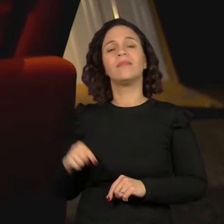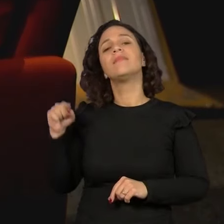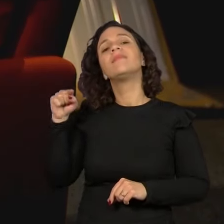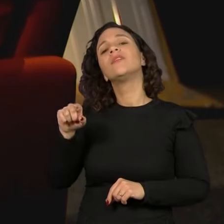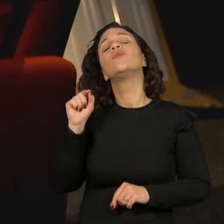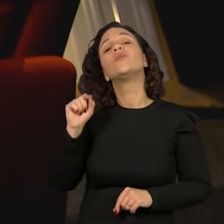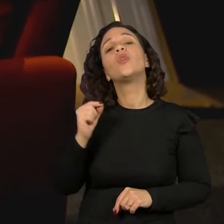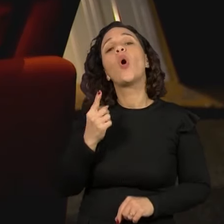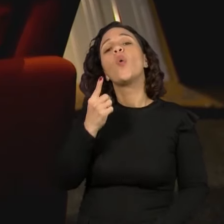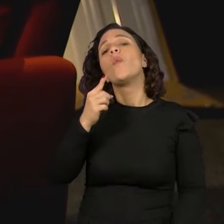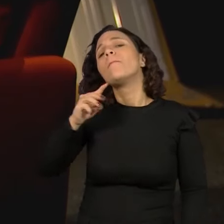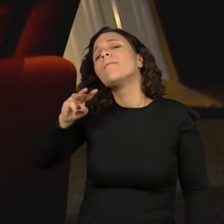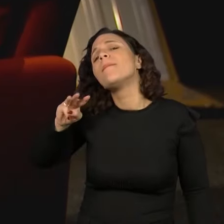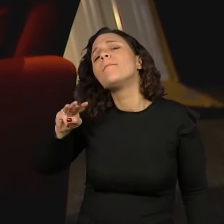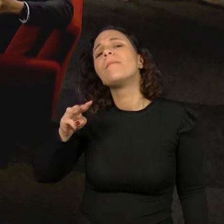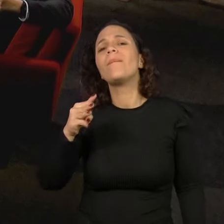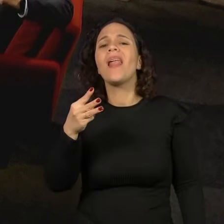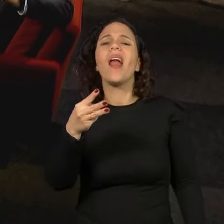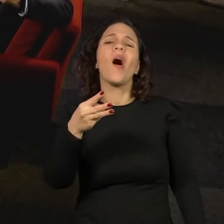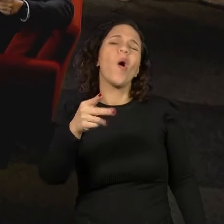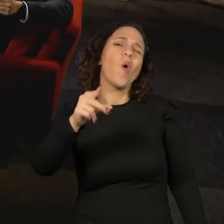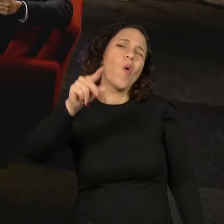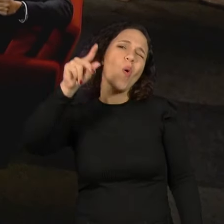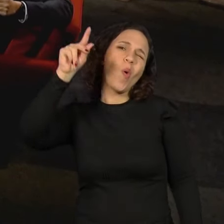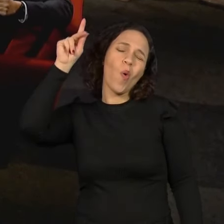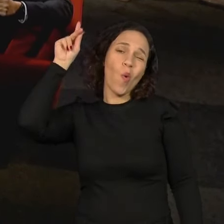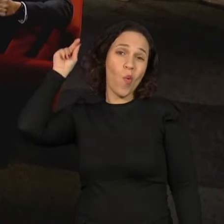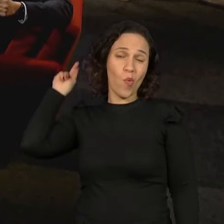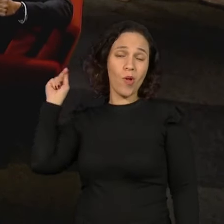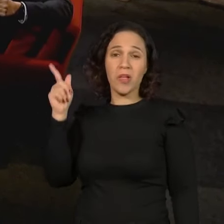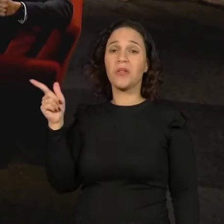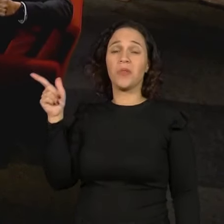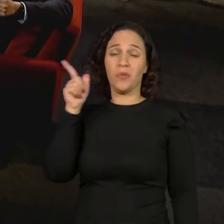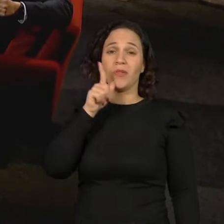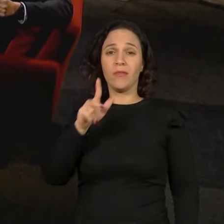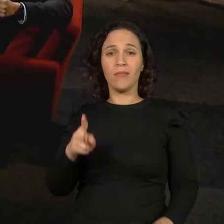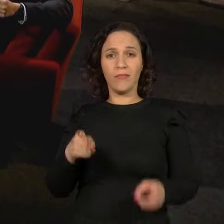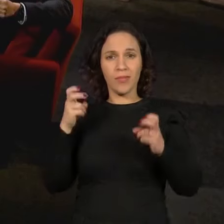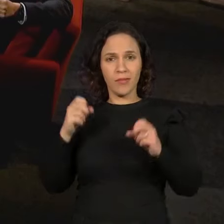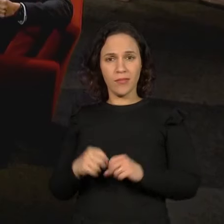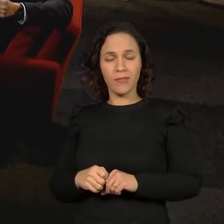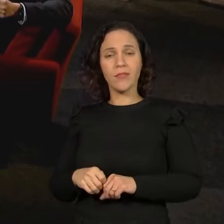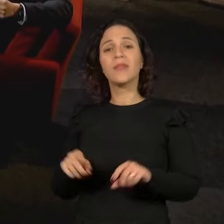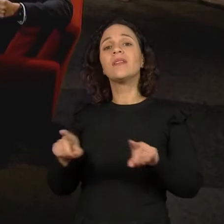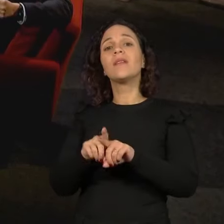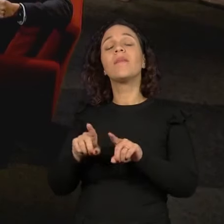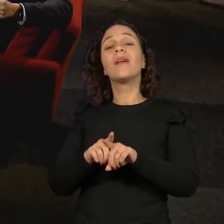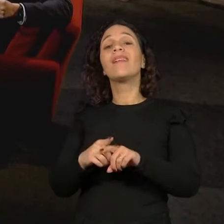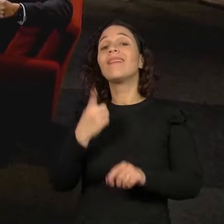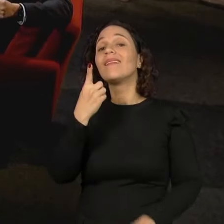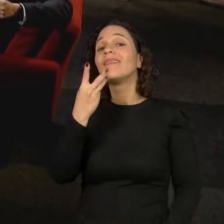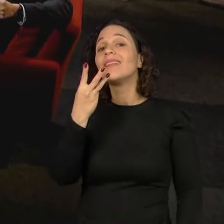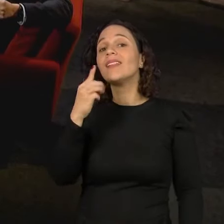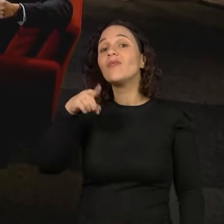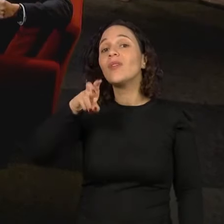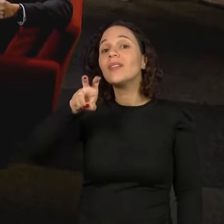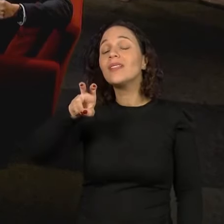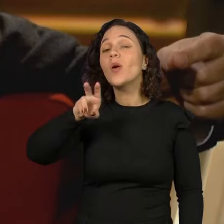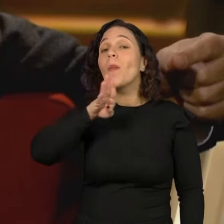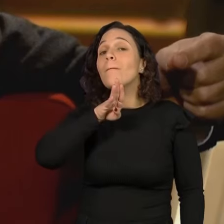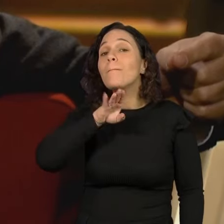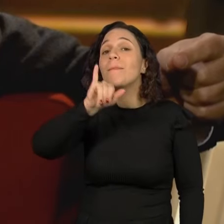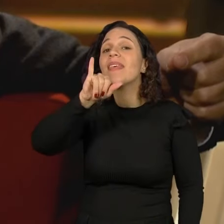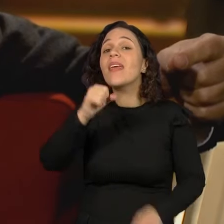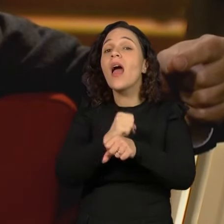1 milhão de anos atrás e o James web enxerga 13.5 bilhões de anos